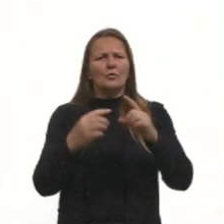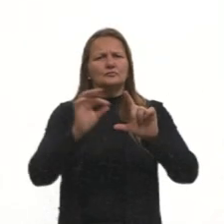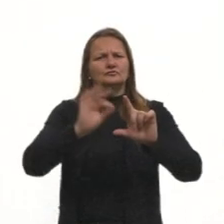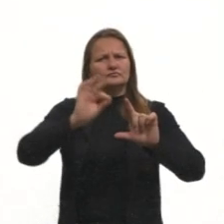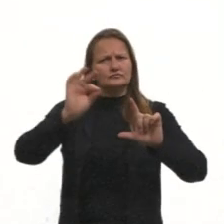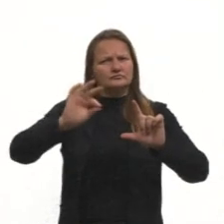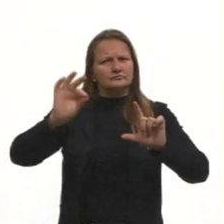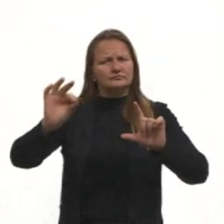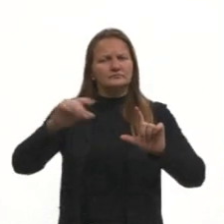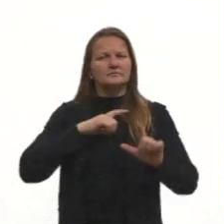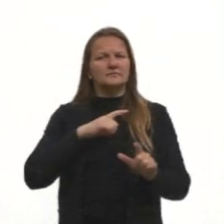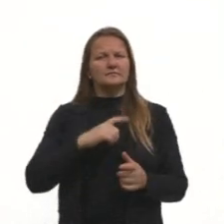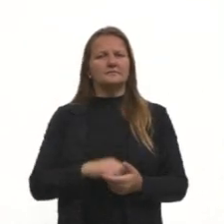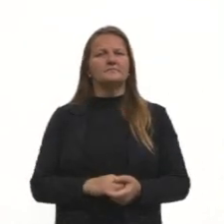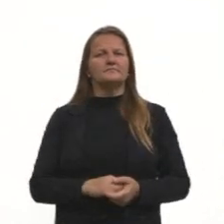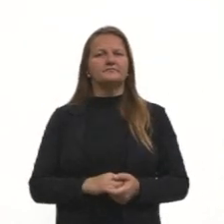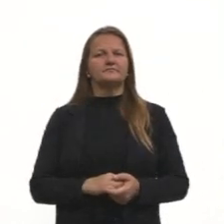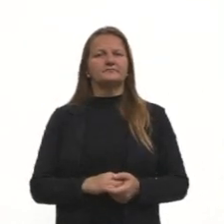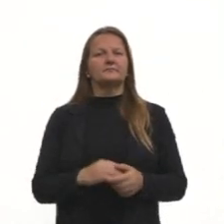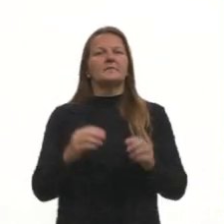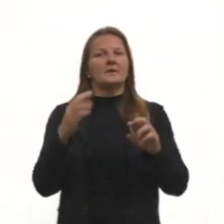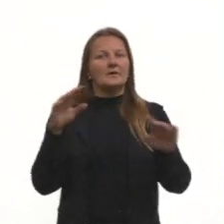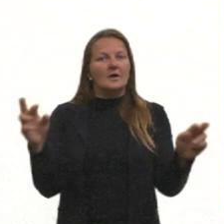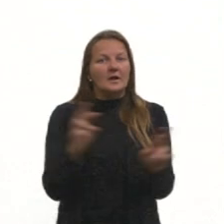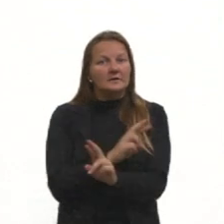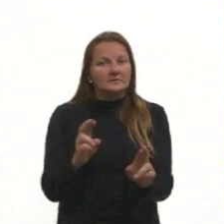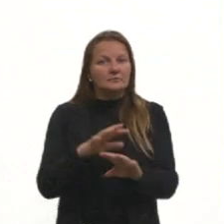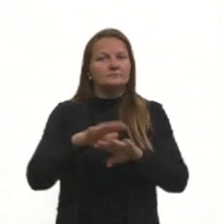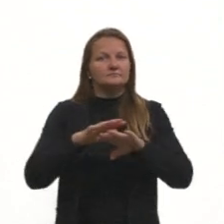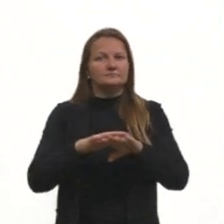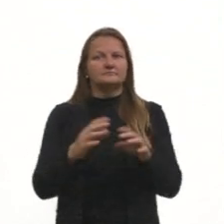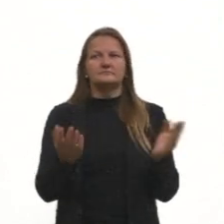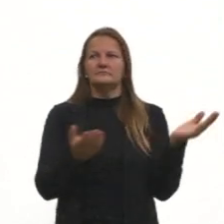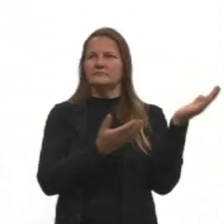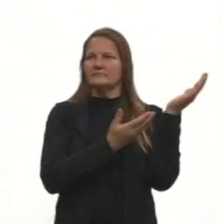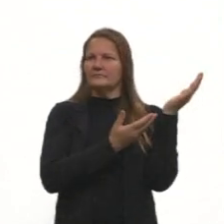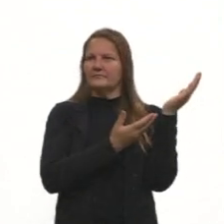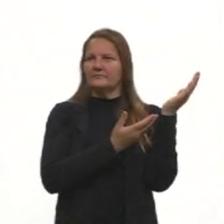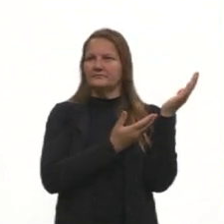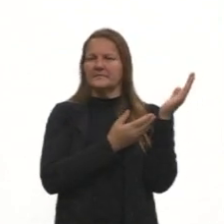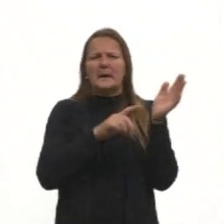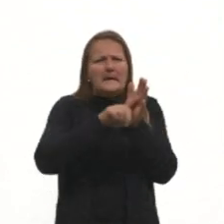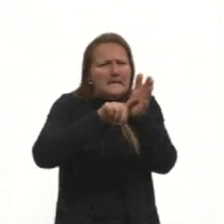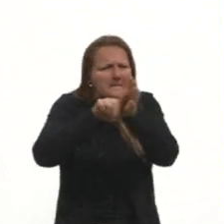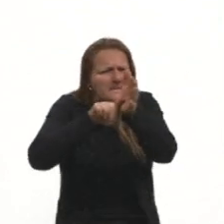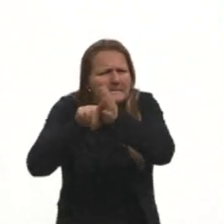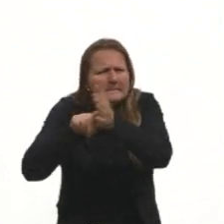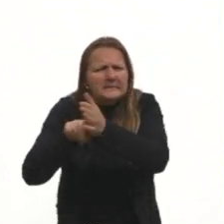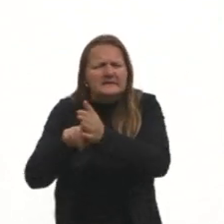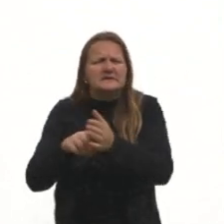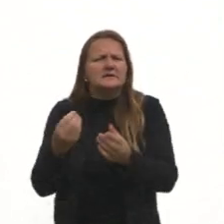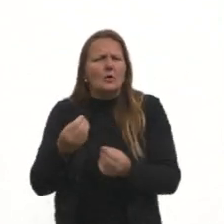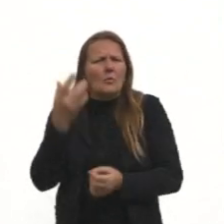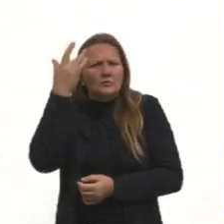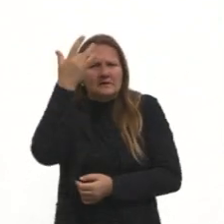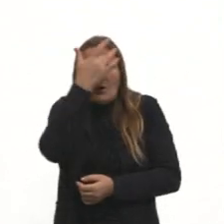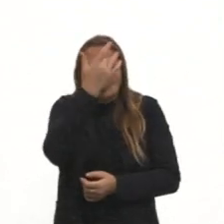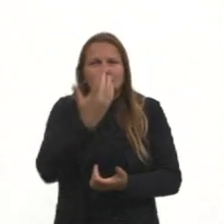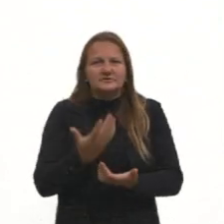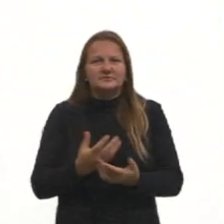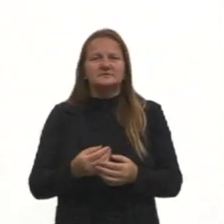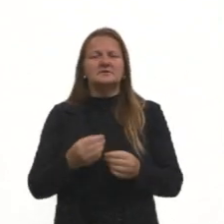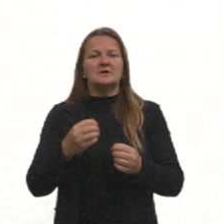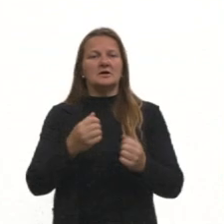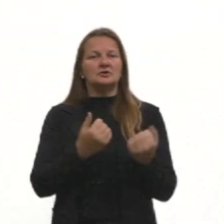né porque a gente também vai relacionar com a matemática então Aqui nós temos pesquisa sobre a saúde mental de